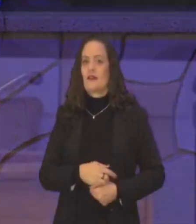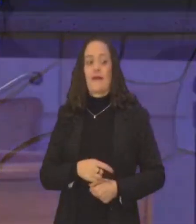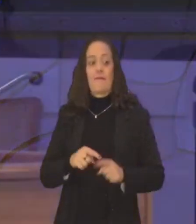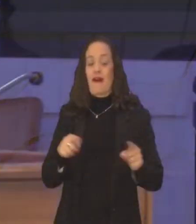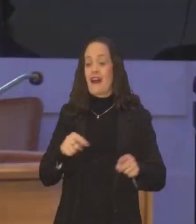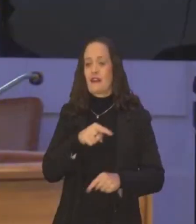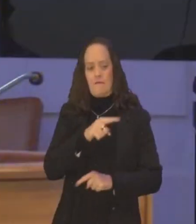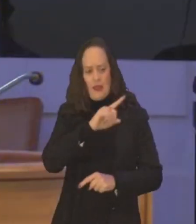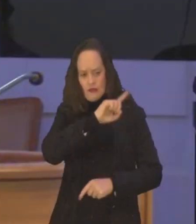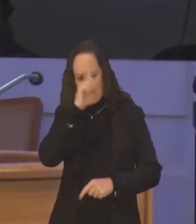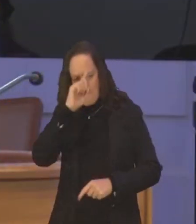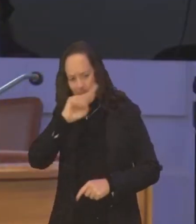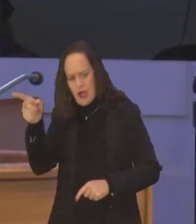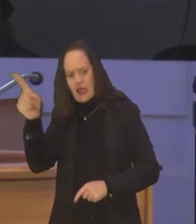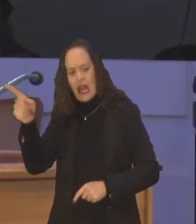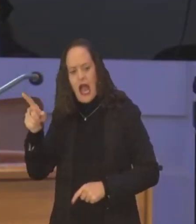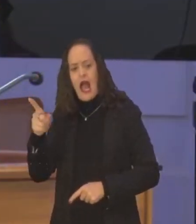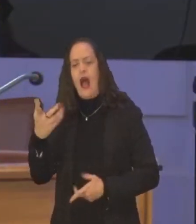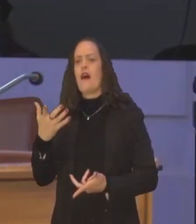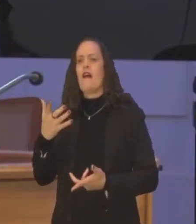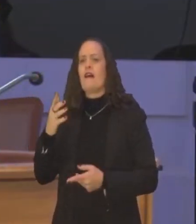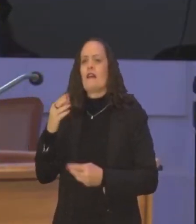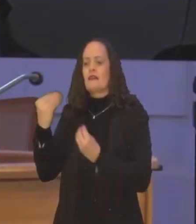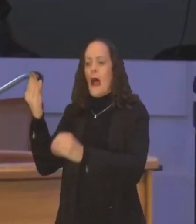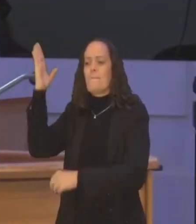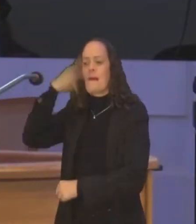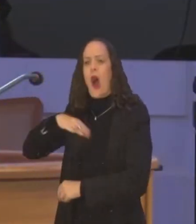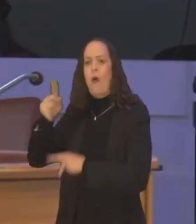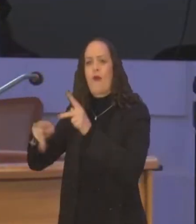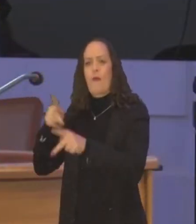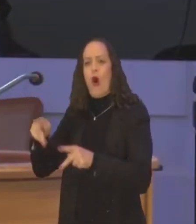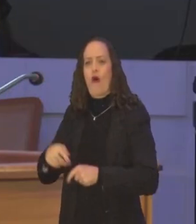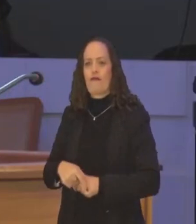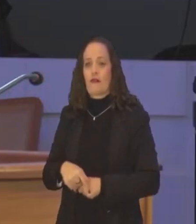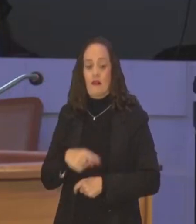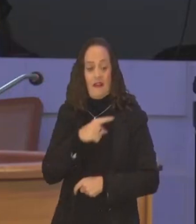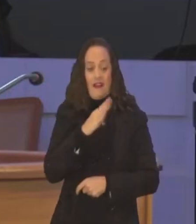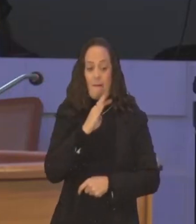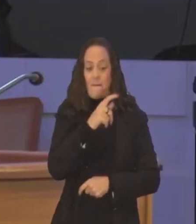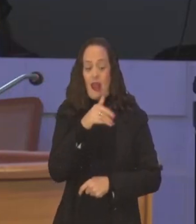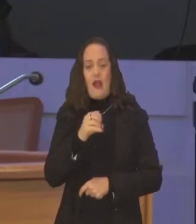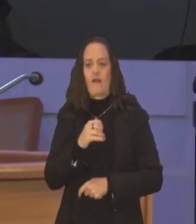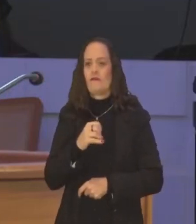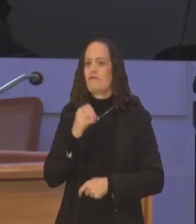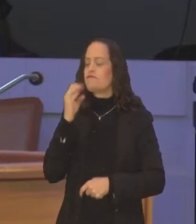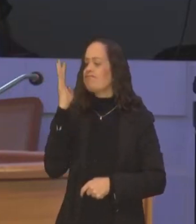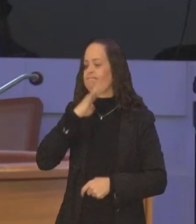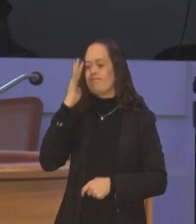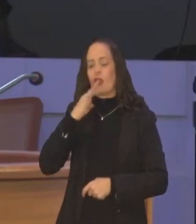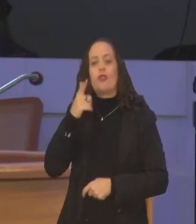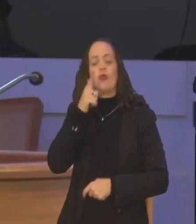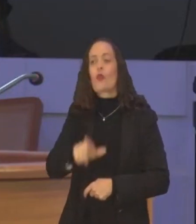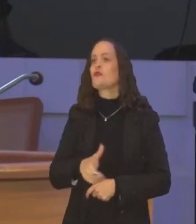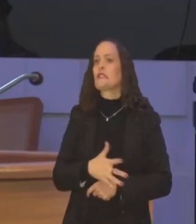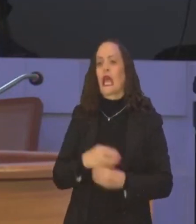amaldiçoar o povo de Deus. Tenta e não consegue amaldiçoar o povo de Deus.